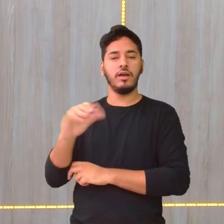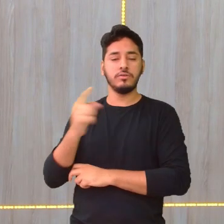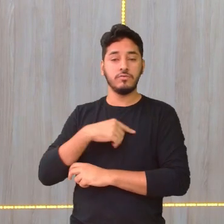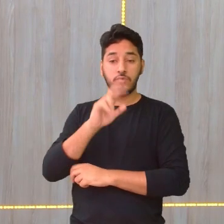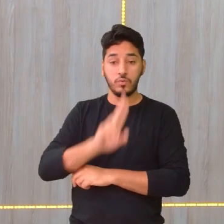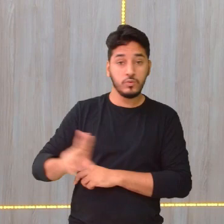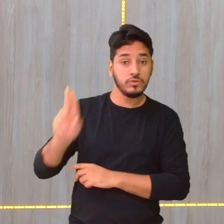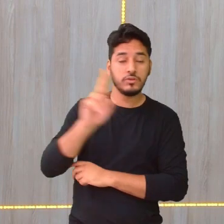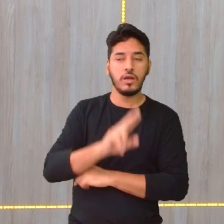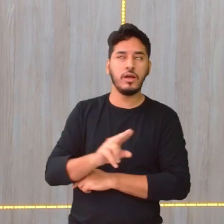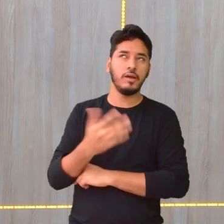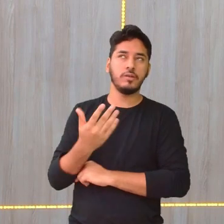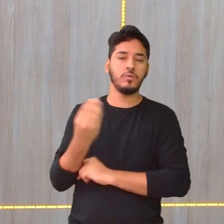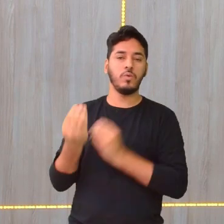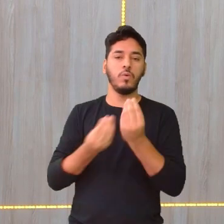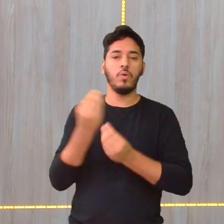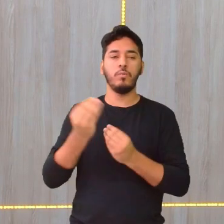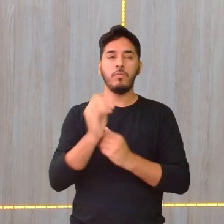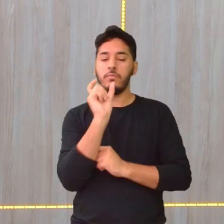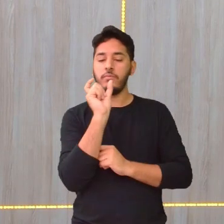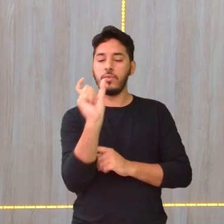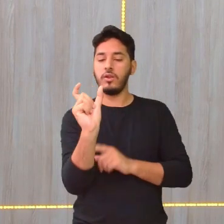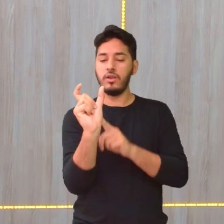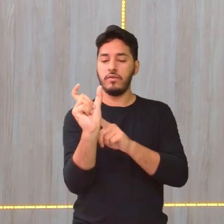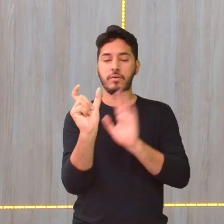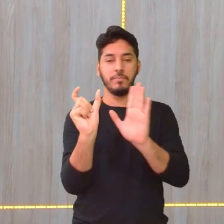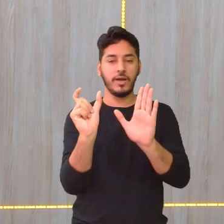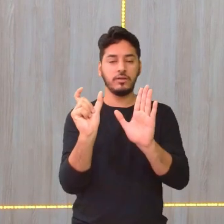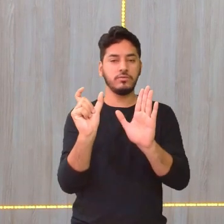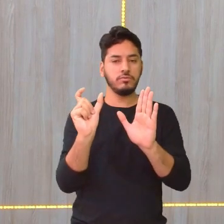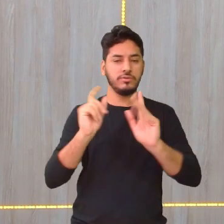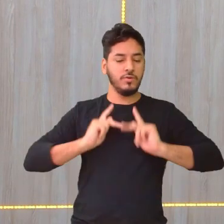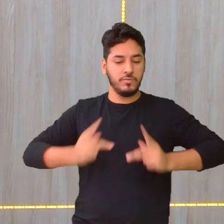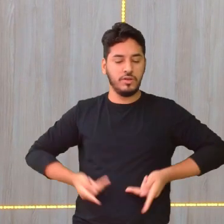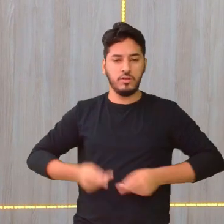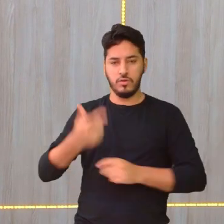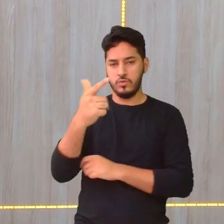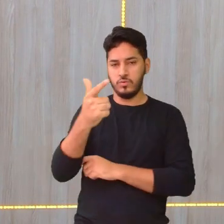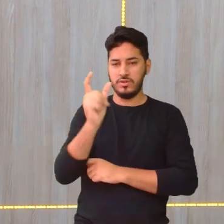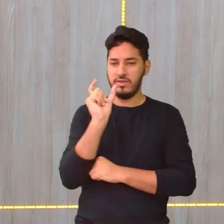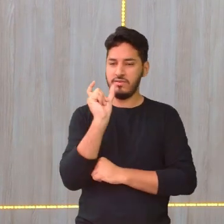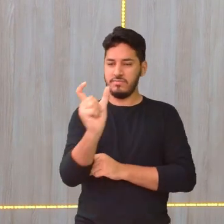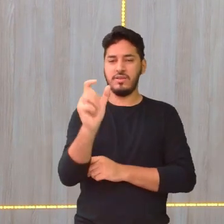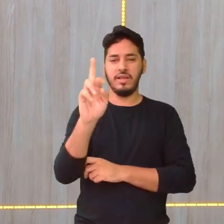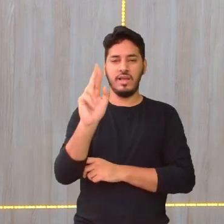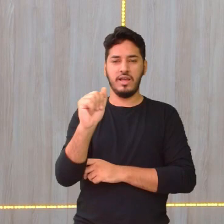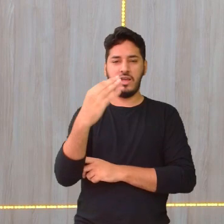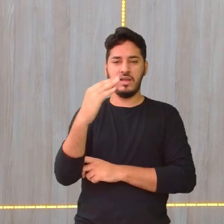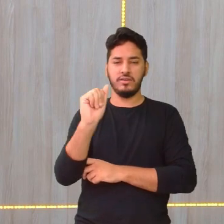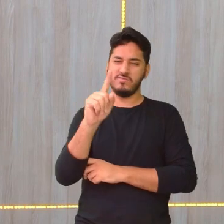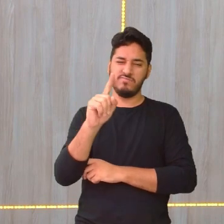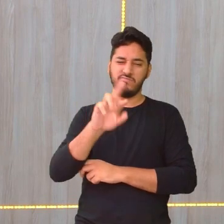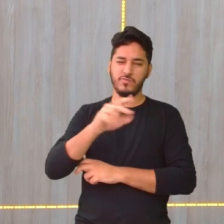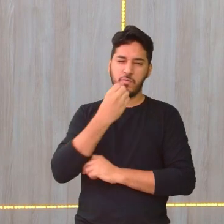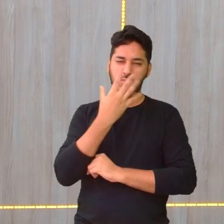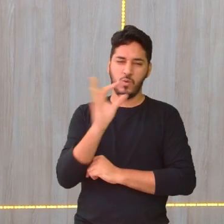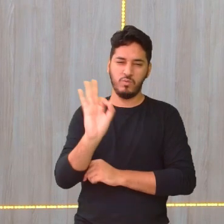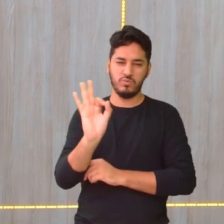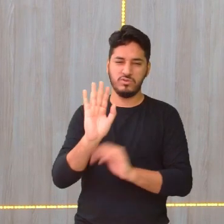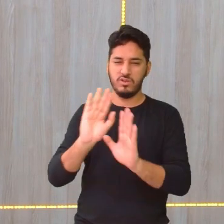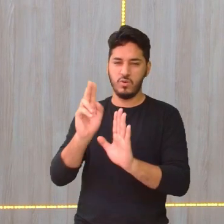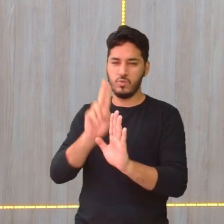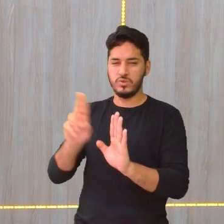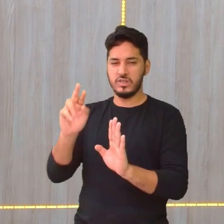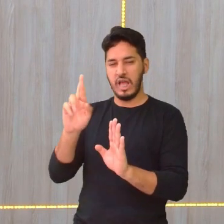utilizados como sinônimos, mas na humanidade a gente não tem esse termo raça, né, não é tão adequado utilizar esse termo